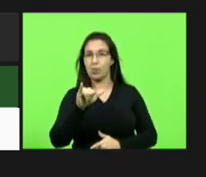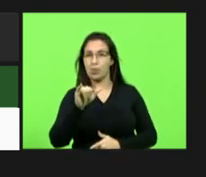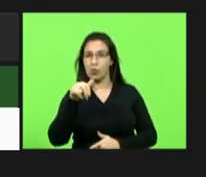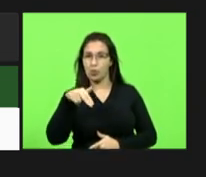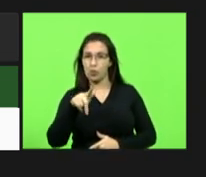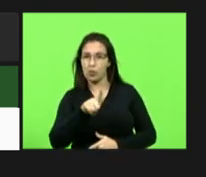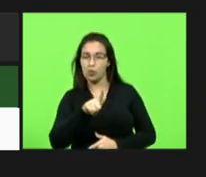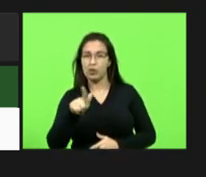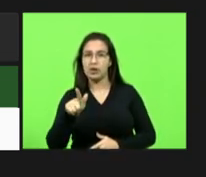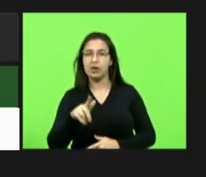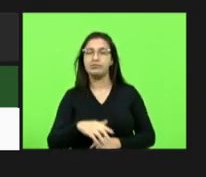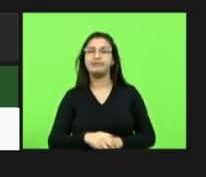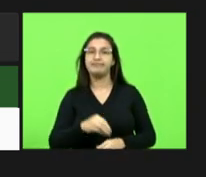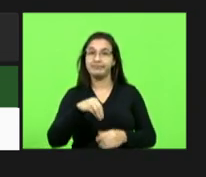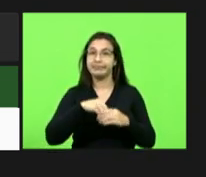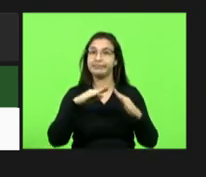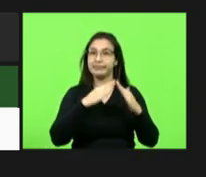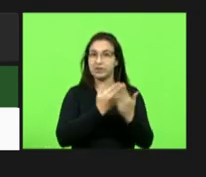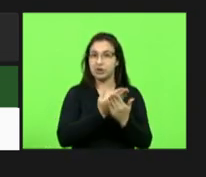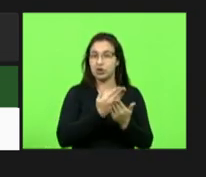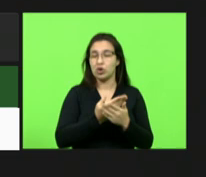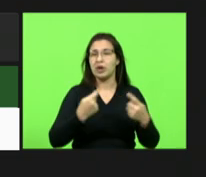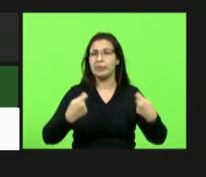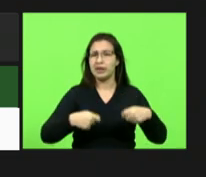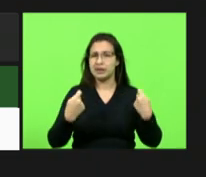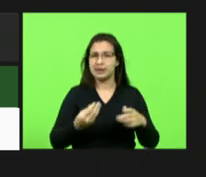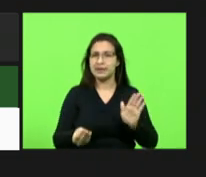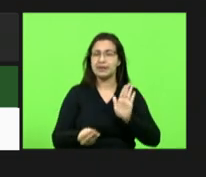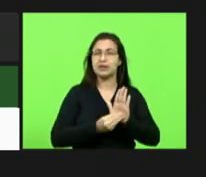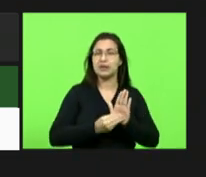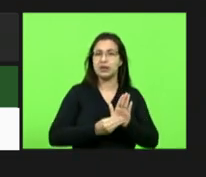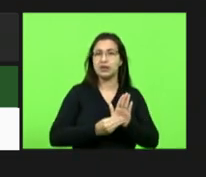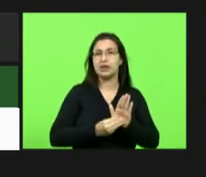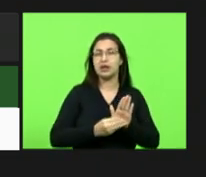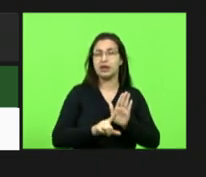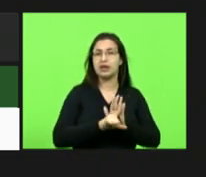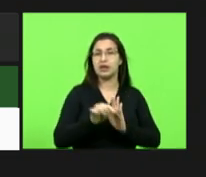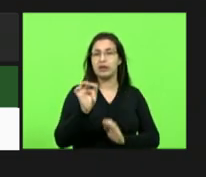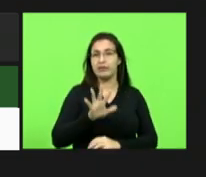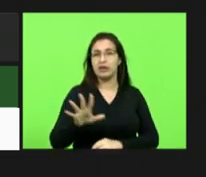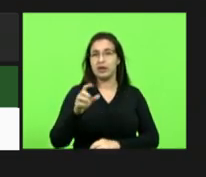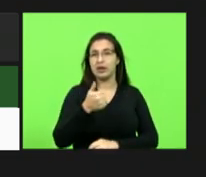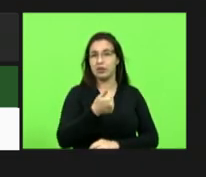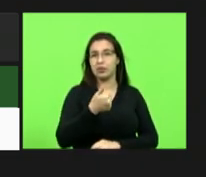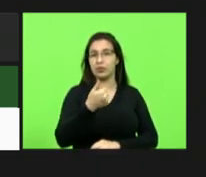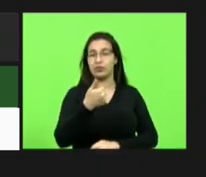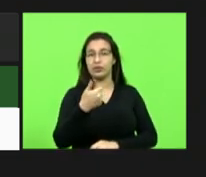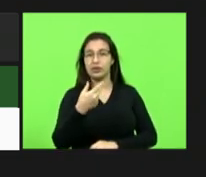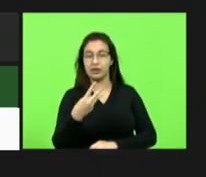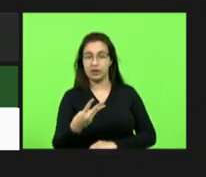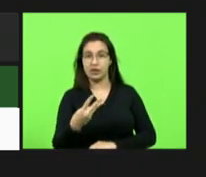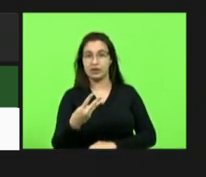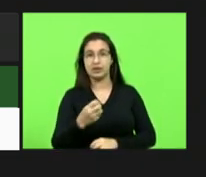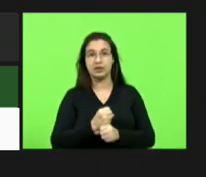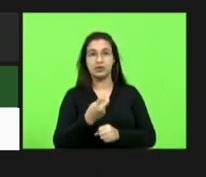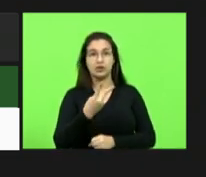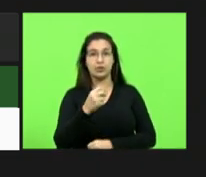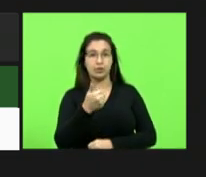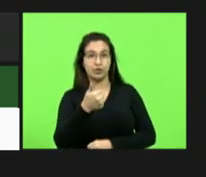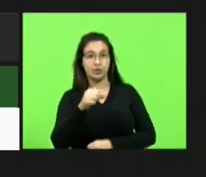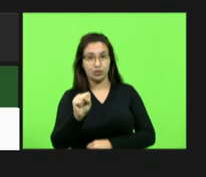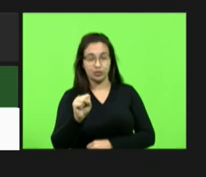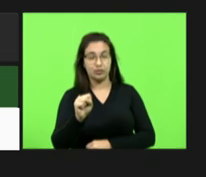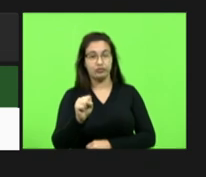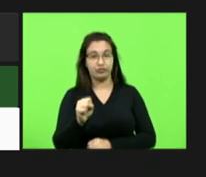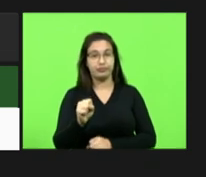isso é fundamental que se faça esse debate sobre a implementação da Lei Federal 13.935, de 2018,